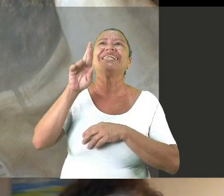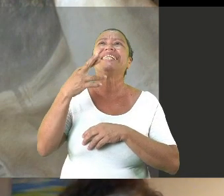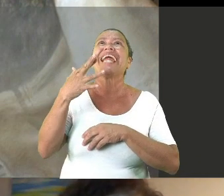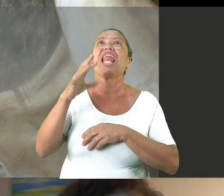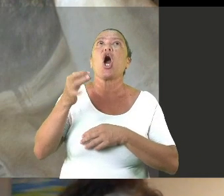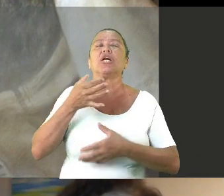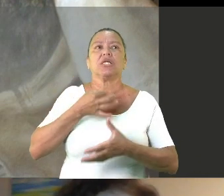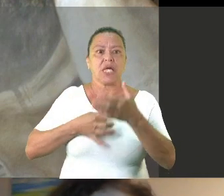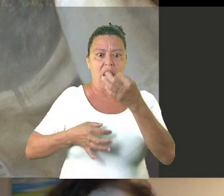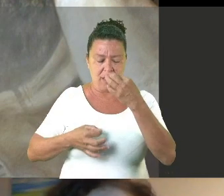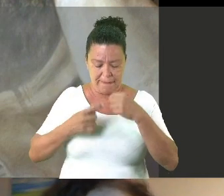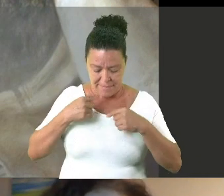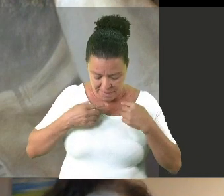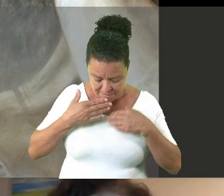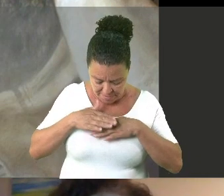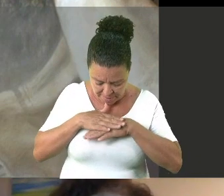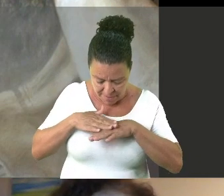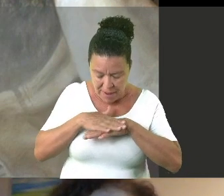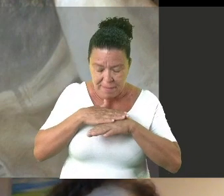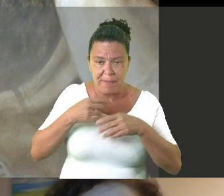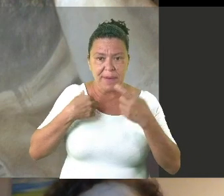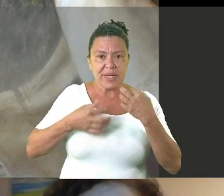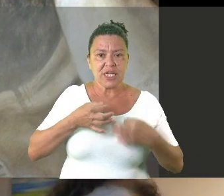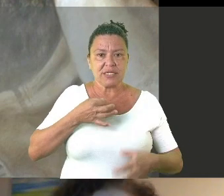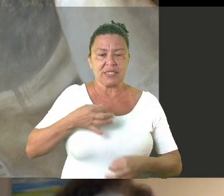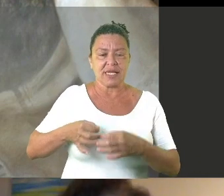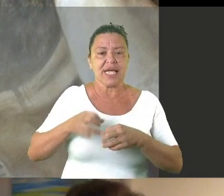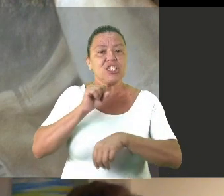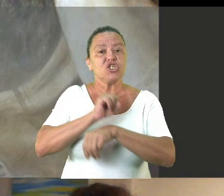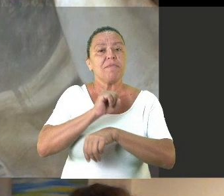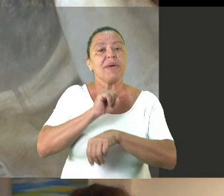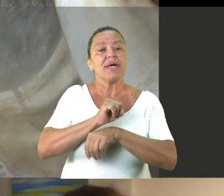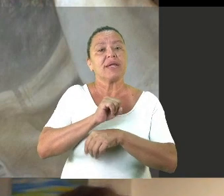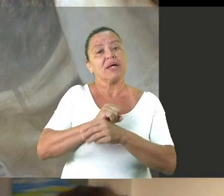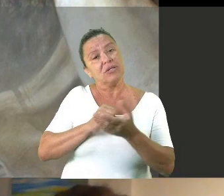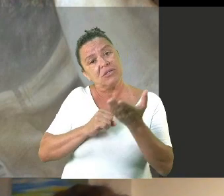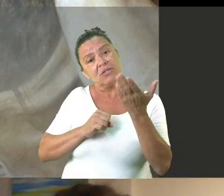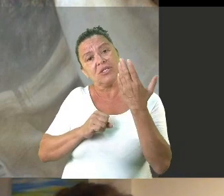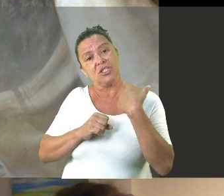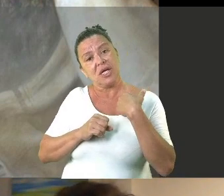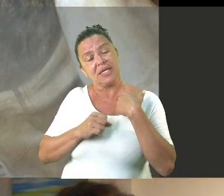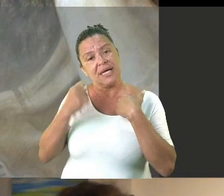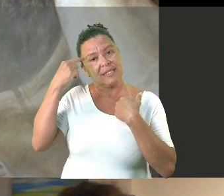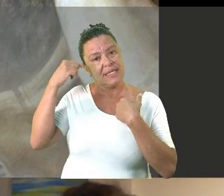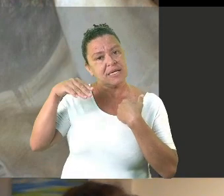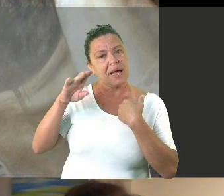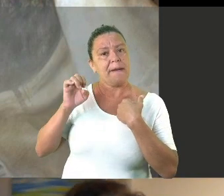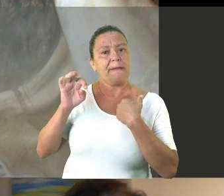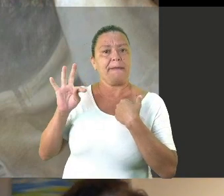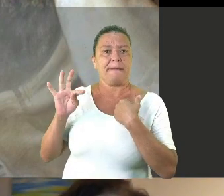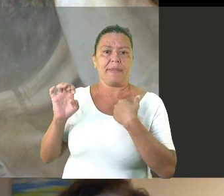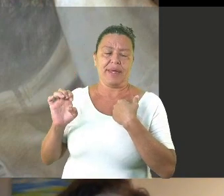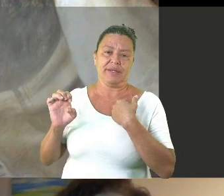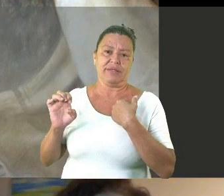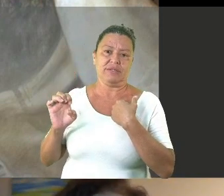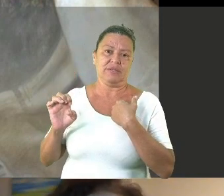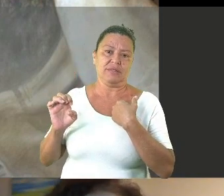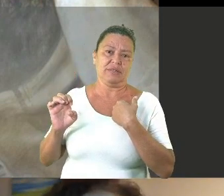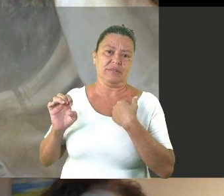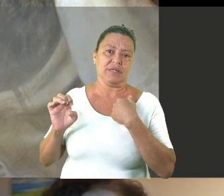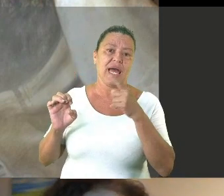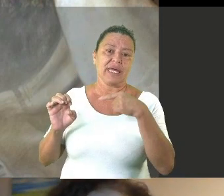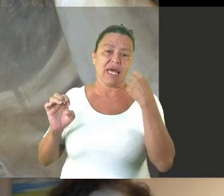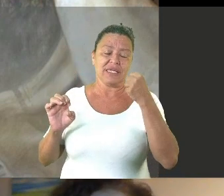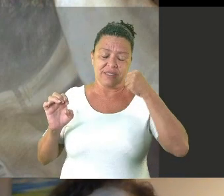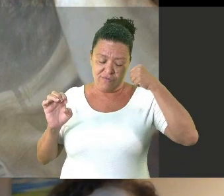células, imaginando as nossas células esperando de nós, da nossa mente, que a gente